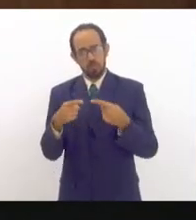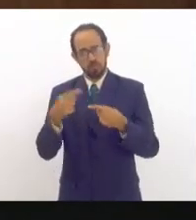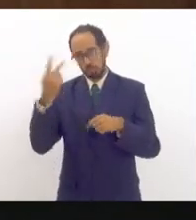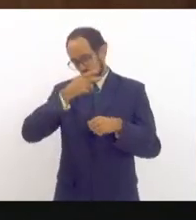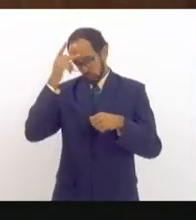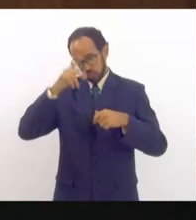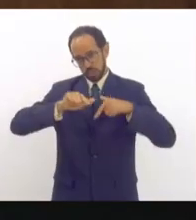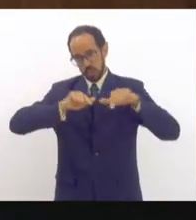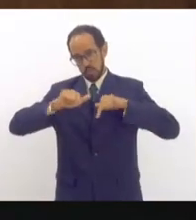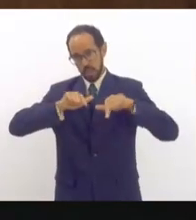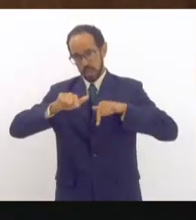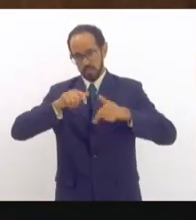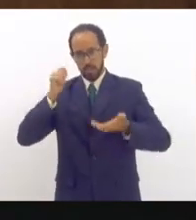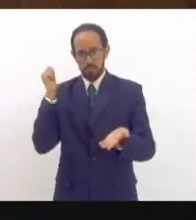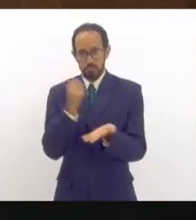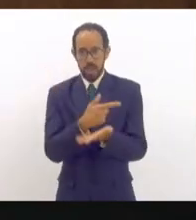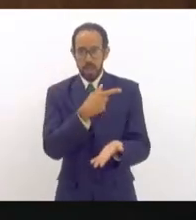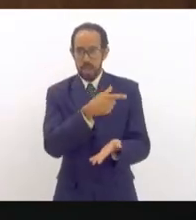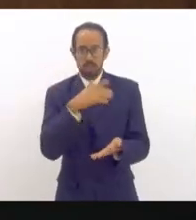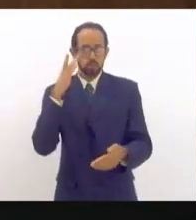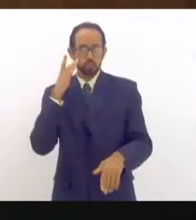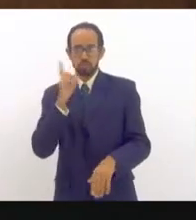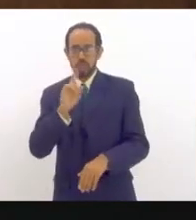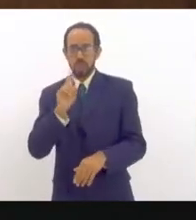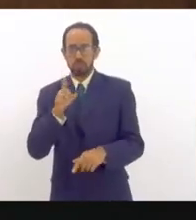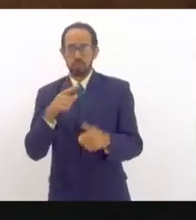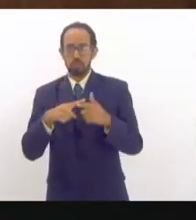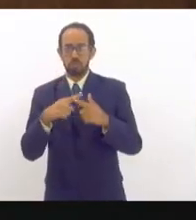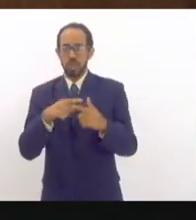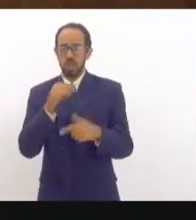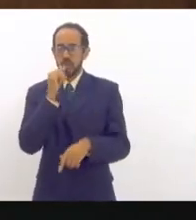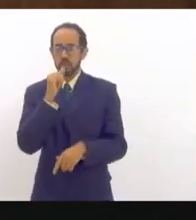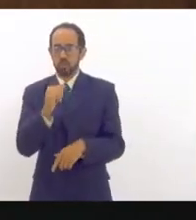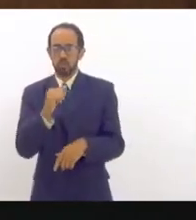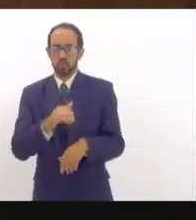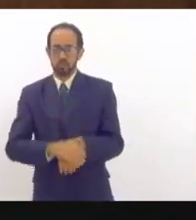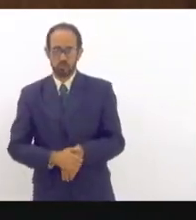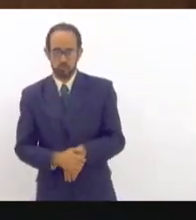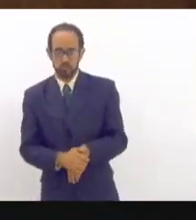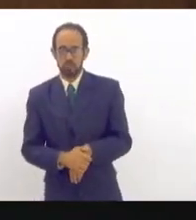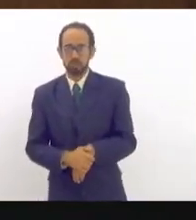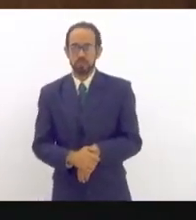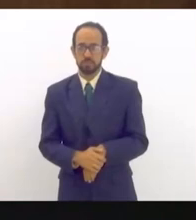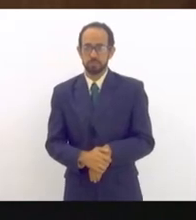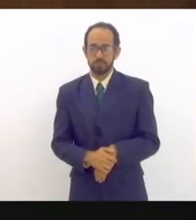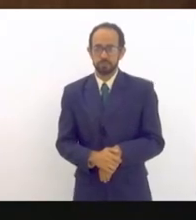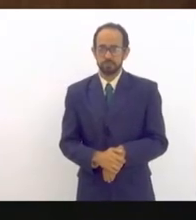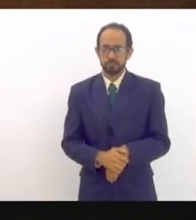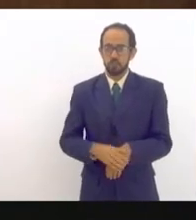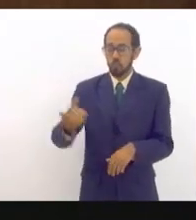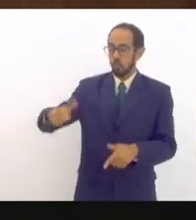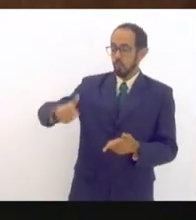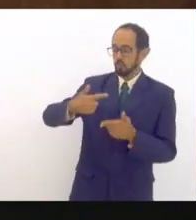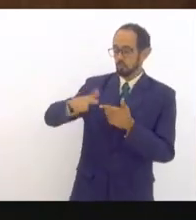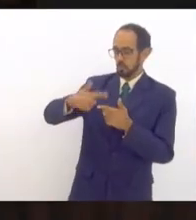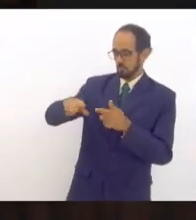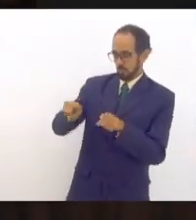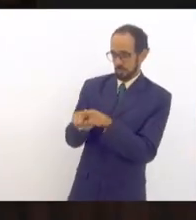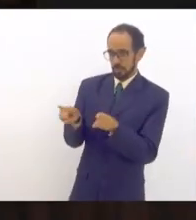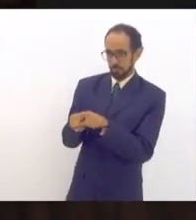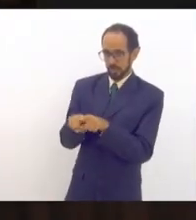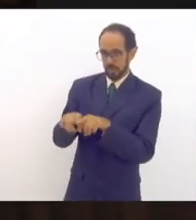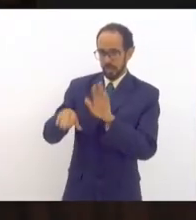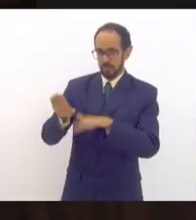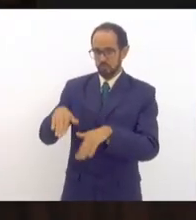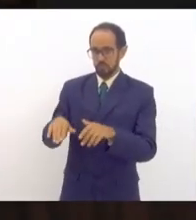ele vai pagar um pedaço sem saber que tá pagando é porque eletrônico não tem bilhetagem ele já tem um problema grave também que muita das vezes